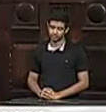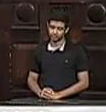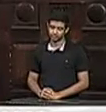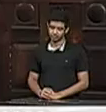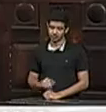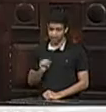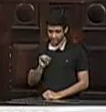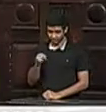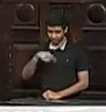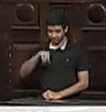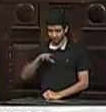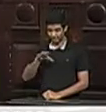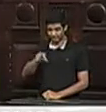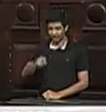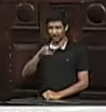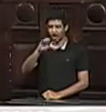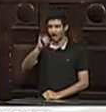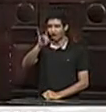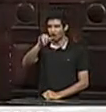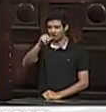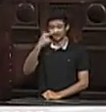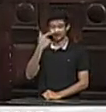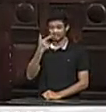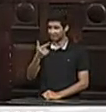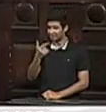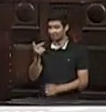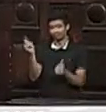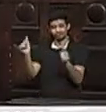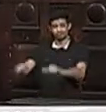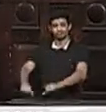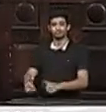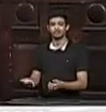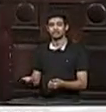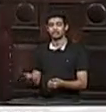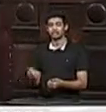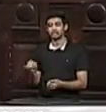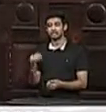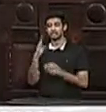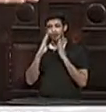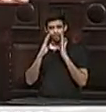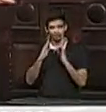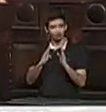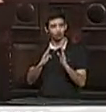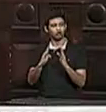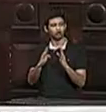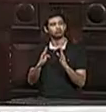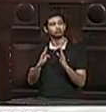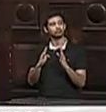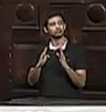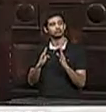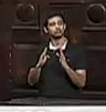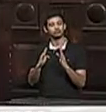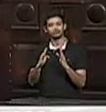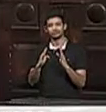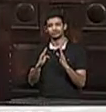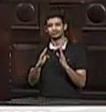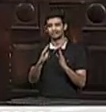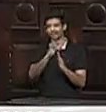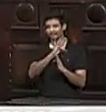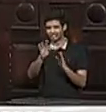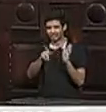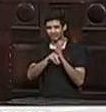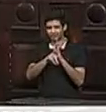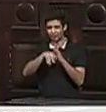COI, a situação é dramática. Se nós pegarmos a Federação de